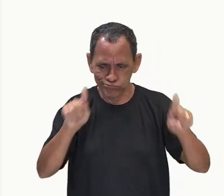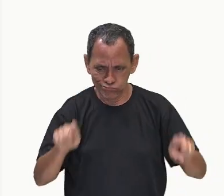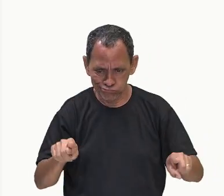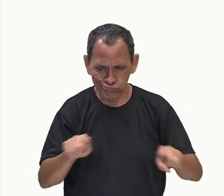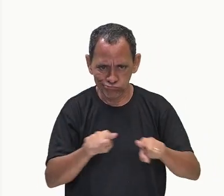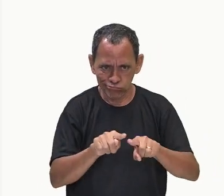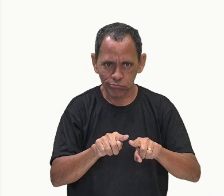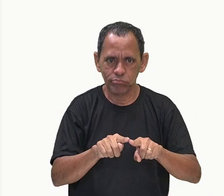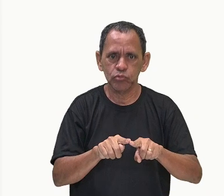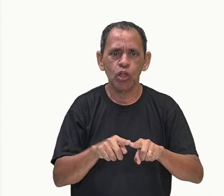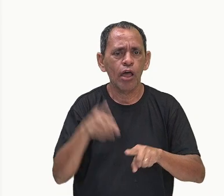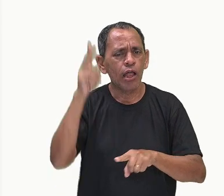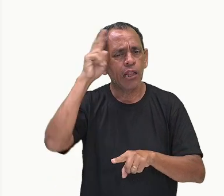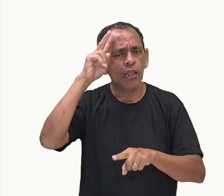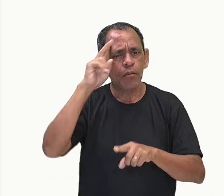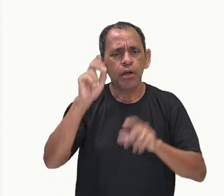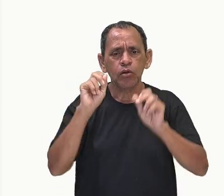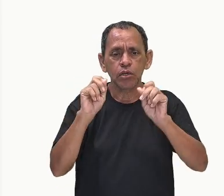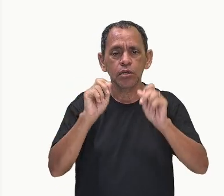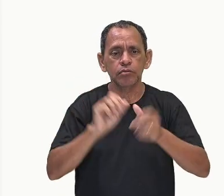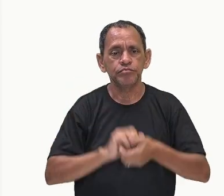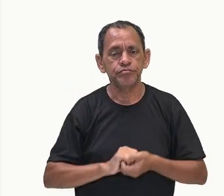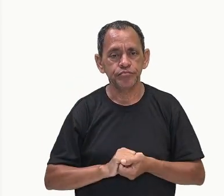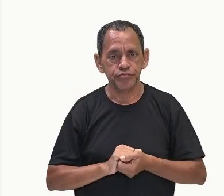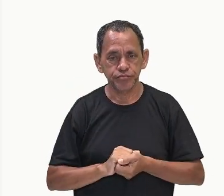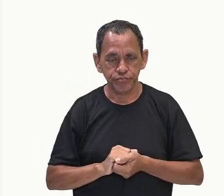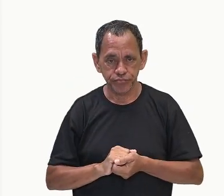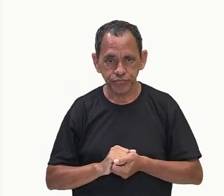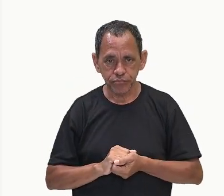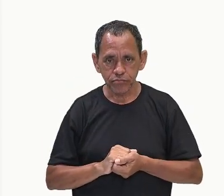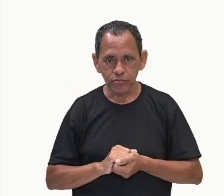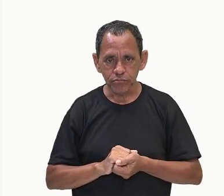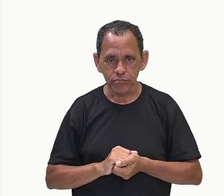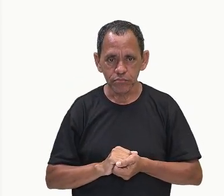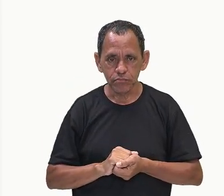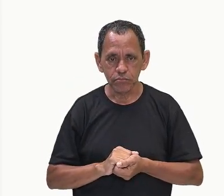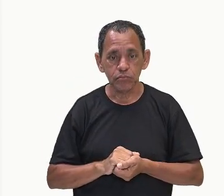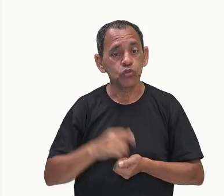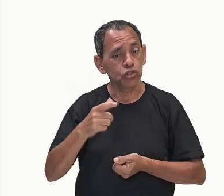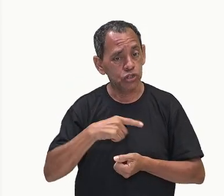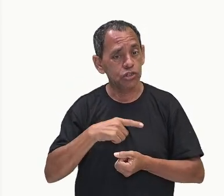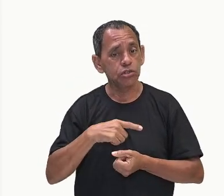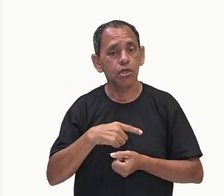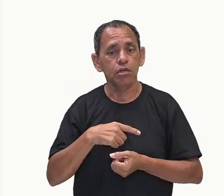Só para a gente lembrar aqui, ó, um retângulo, ele possui uma base e possui uma altura,